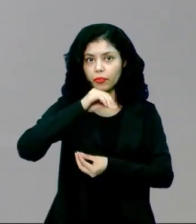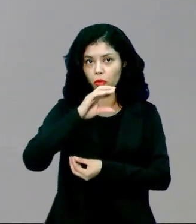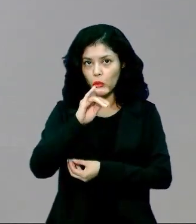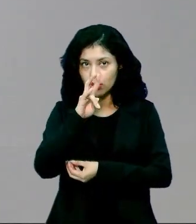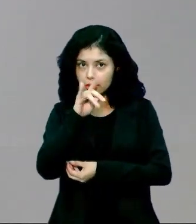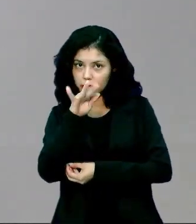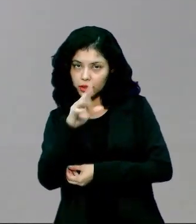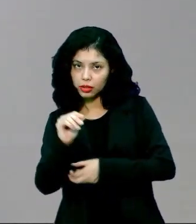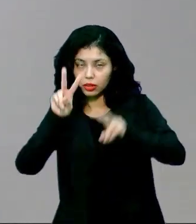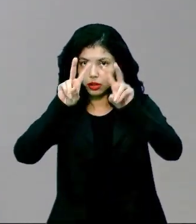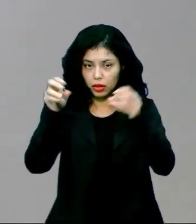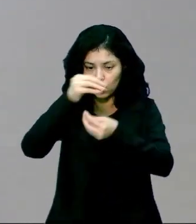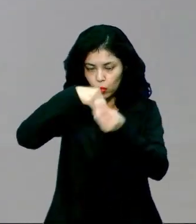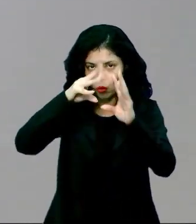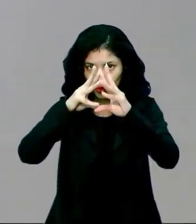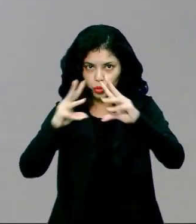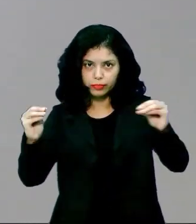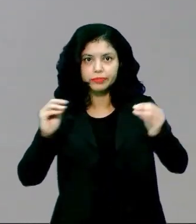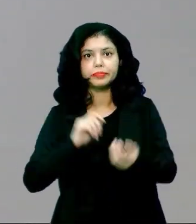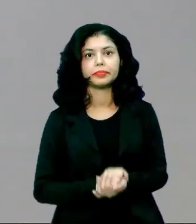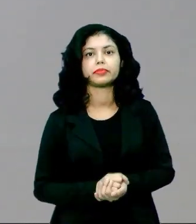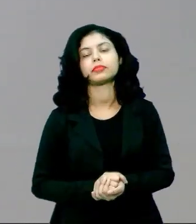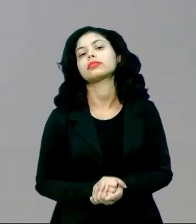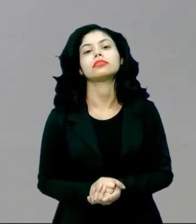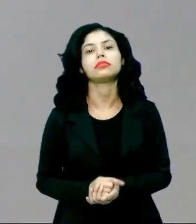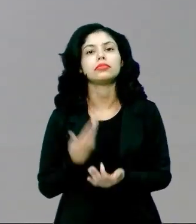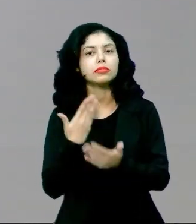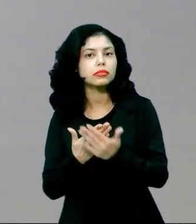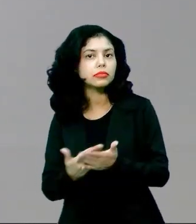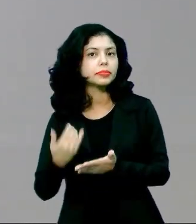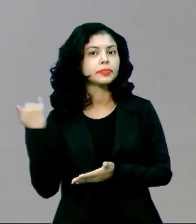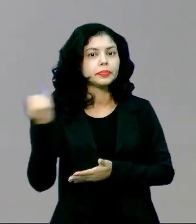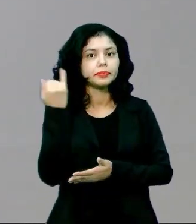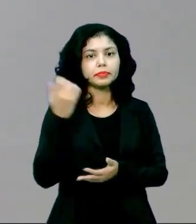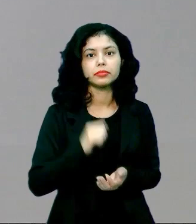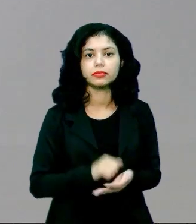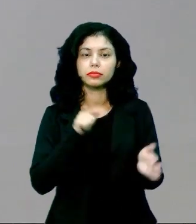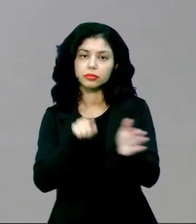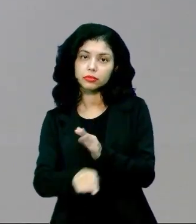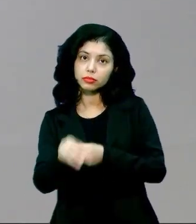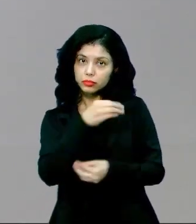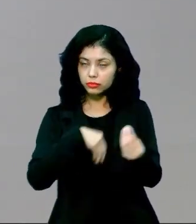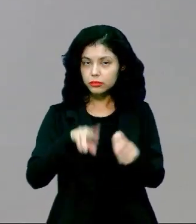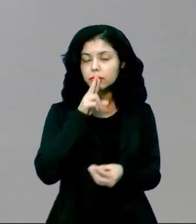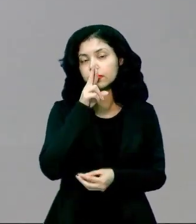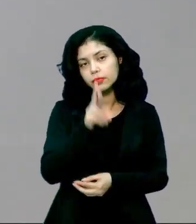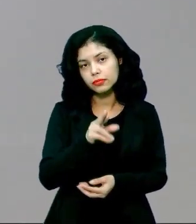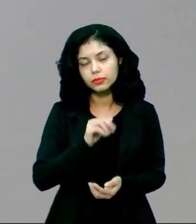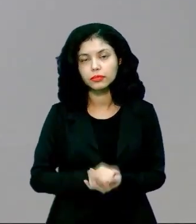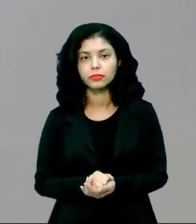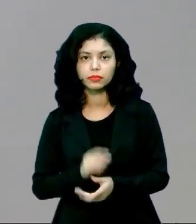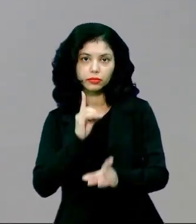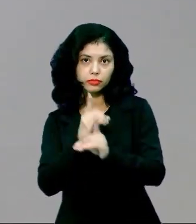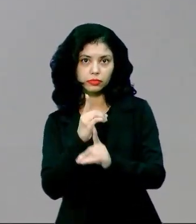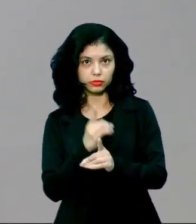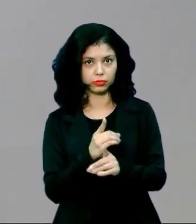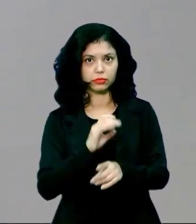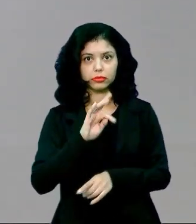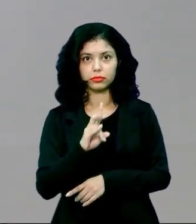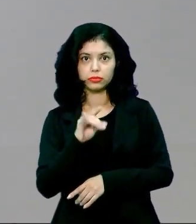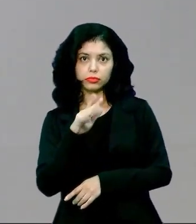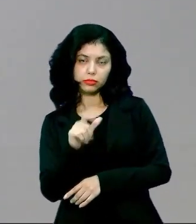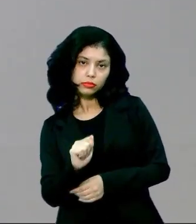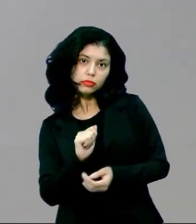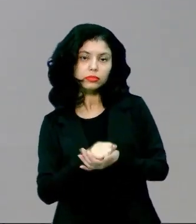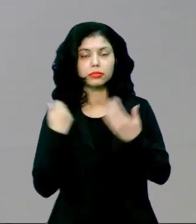molar, título e diluição. Essa aula ela é extremamente importante para as questões que envolvem cálculo. Para descobrir as concentrações,